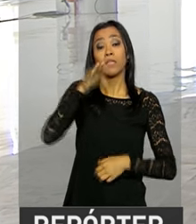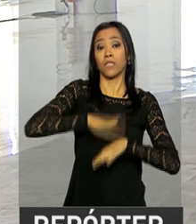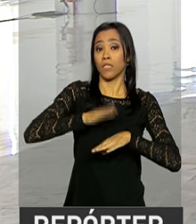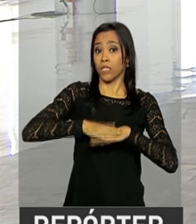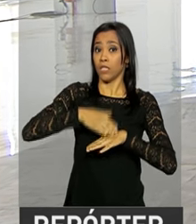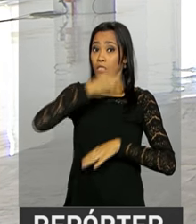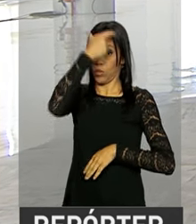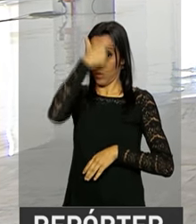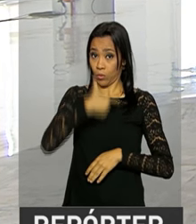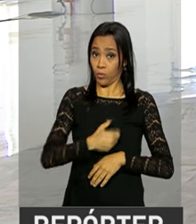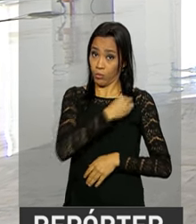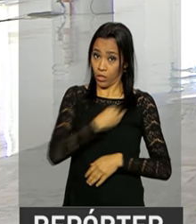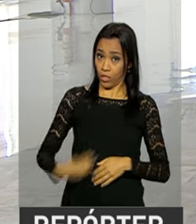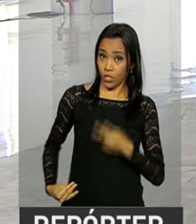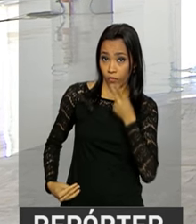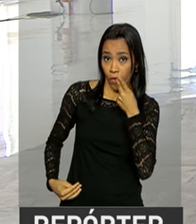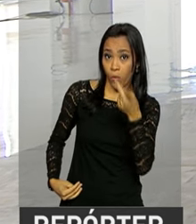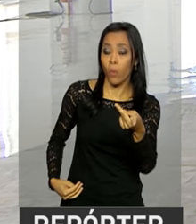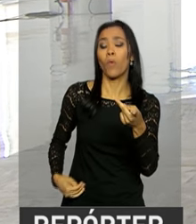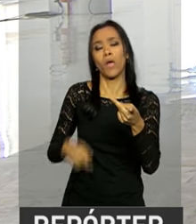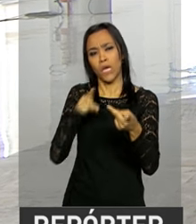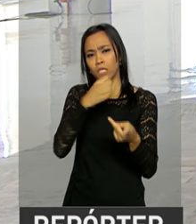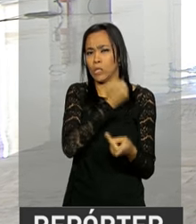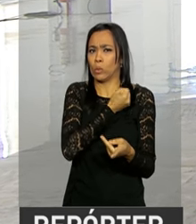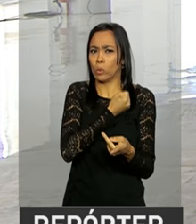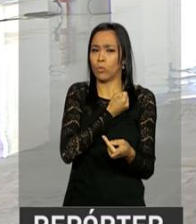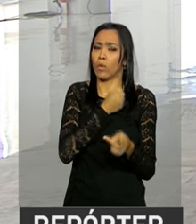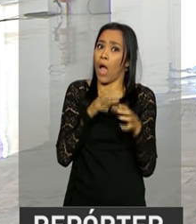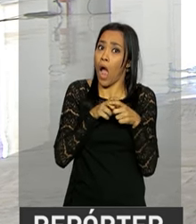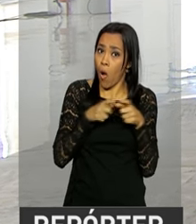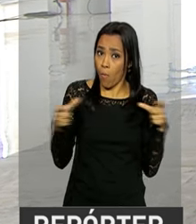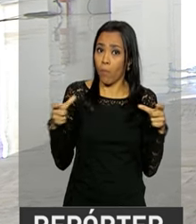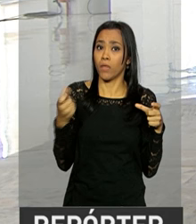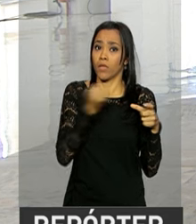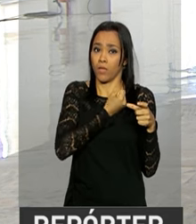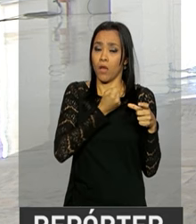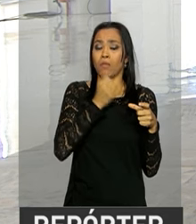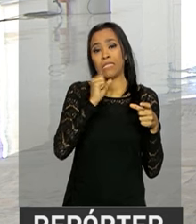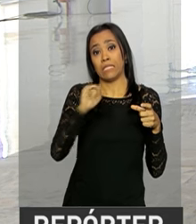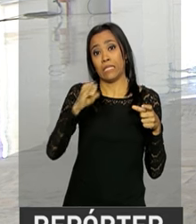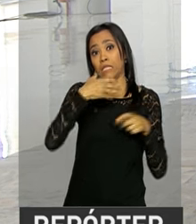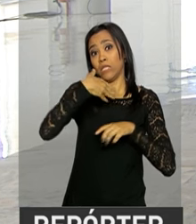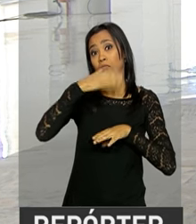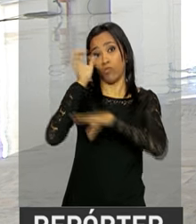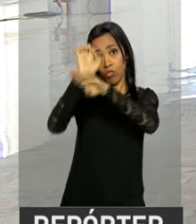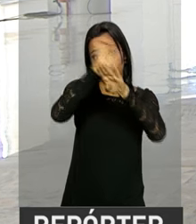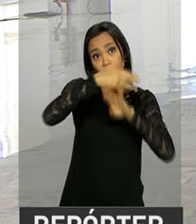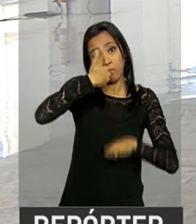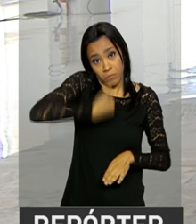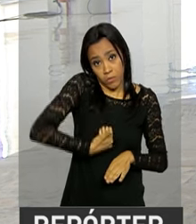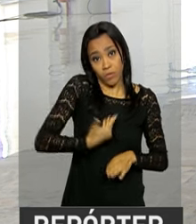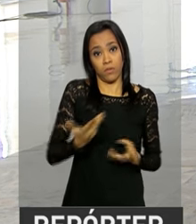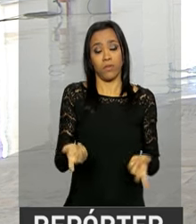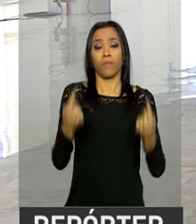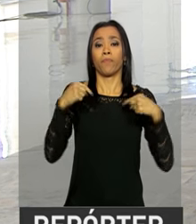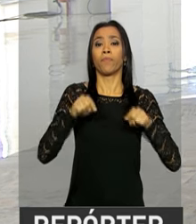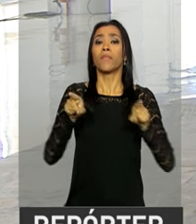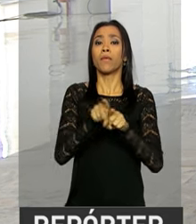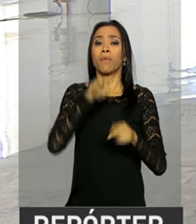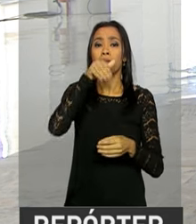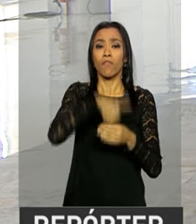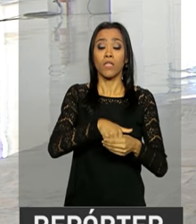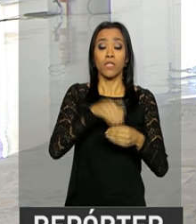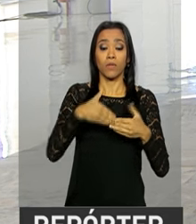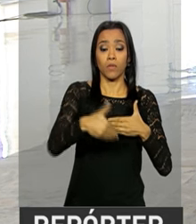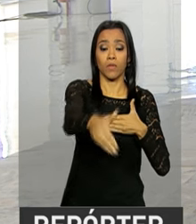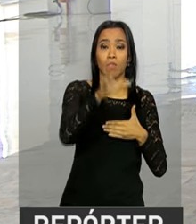ministro da defesa, Raul Jungman, esse número ainda pode aumentar caso ocorram novos pedidos. E ainda sobre as eleições deste domingo,